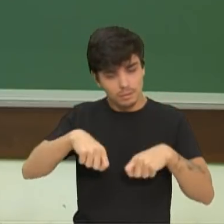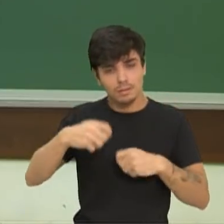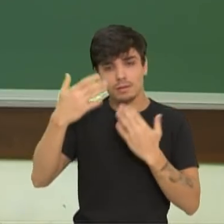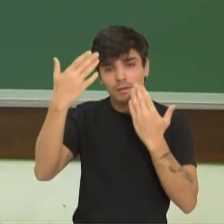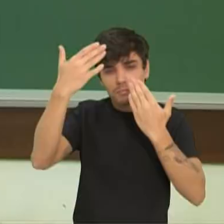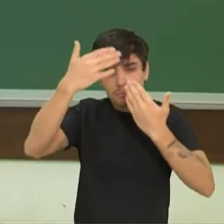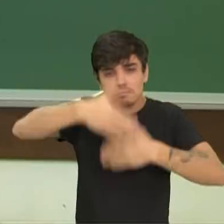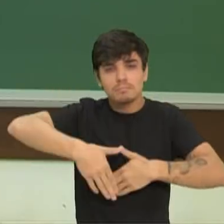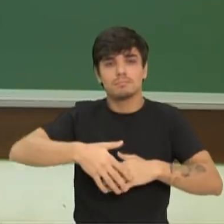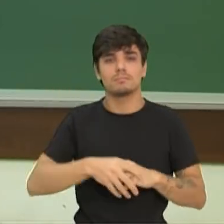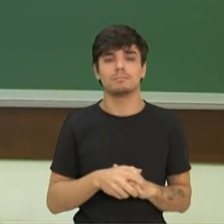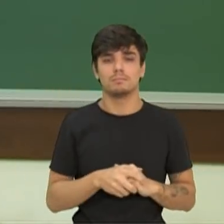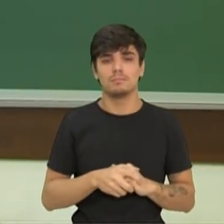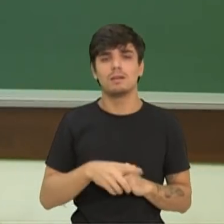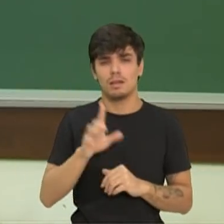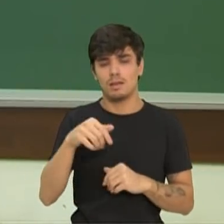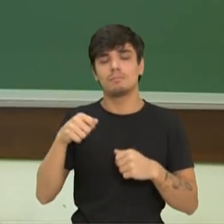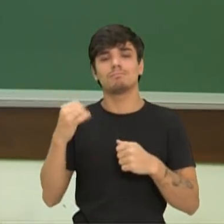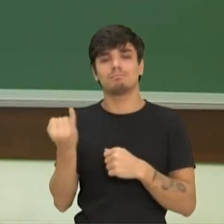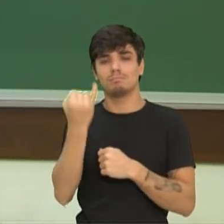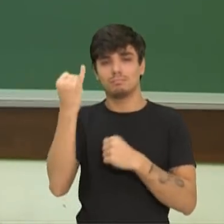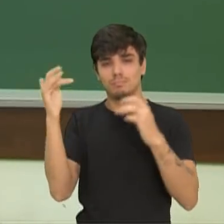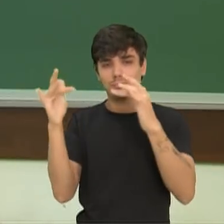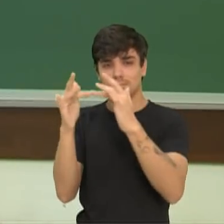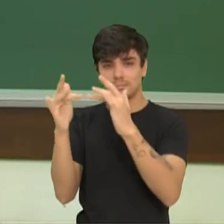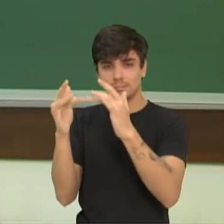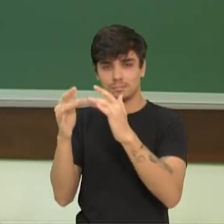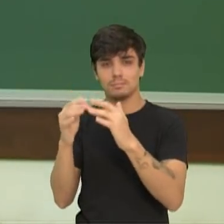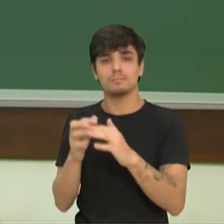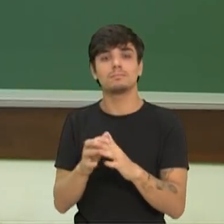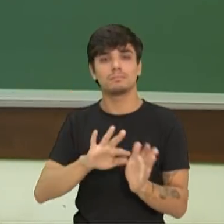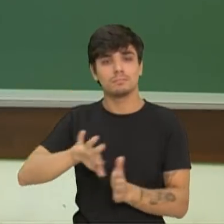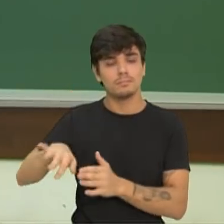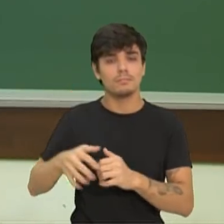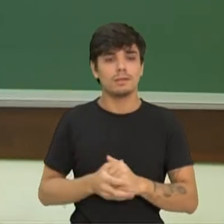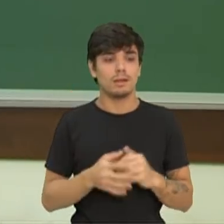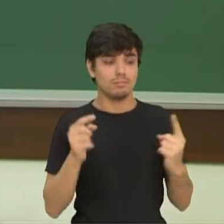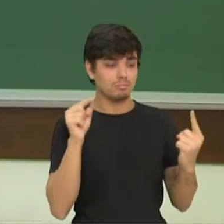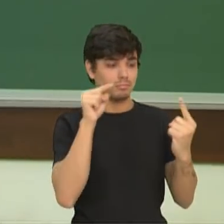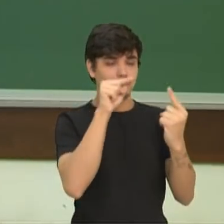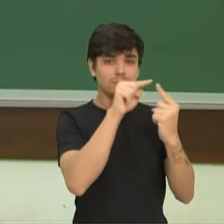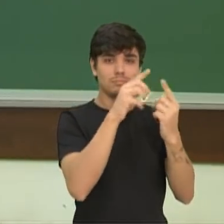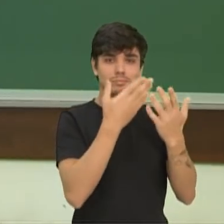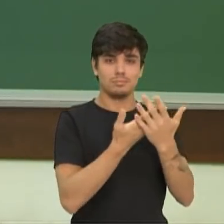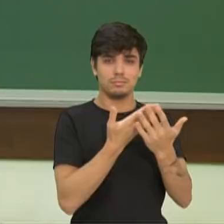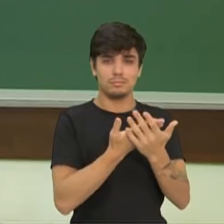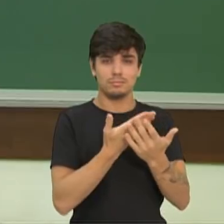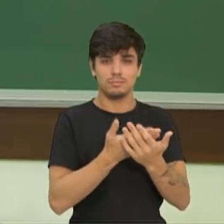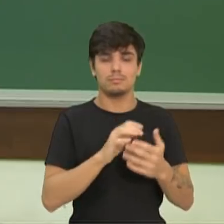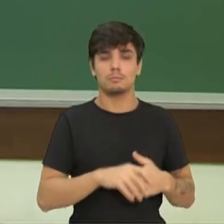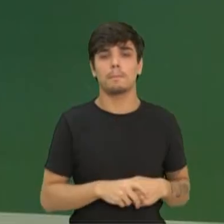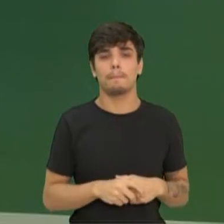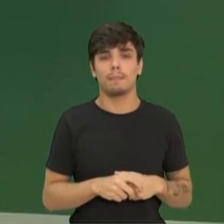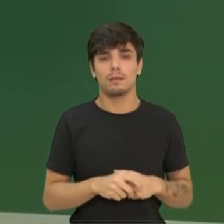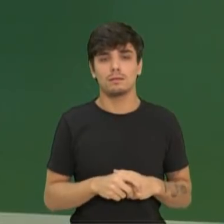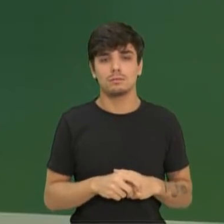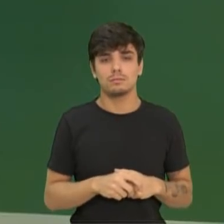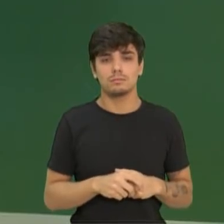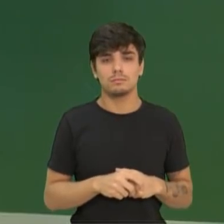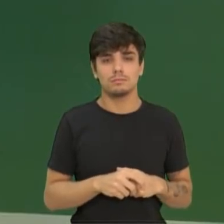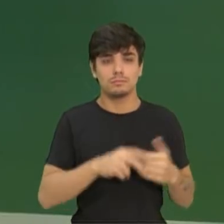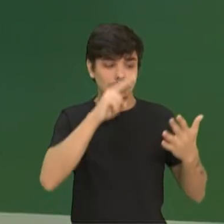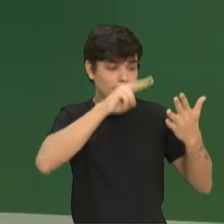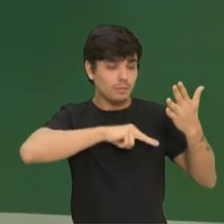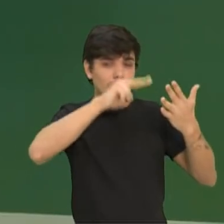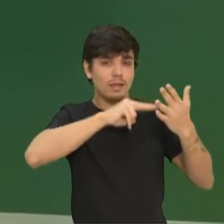avaliado, certo? É importante esse contato. Vamos aos nossos objetivos da aula. Eles são ler